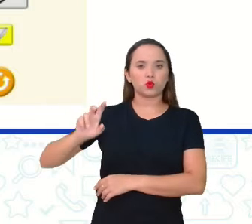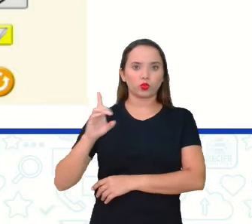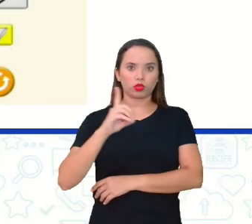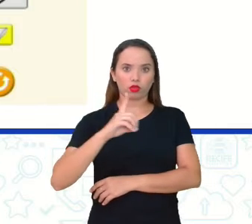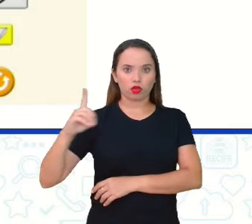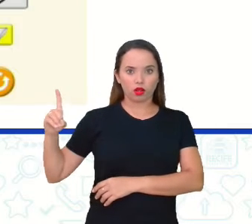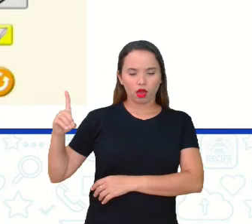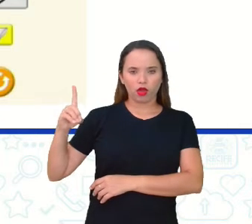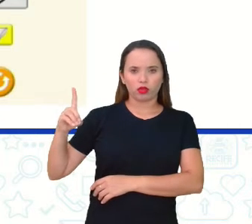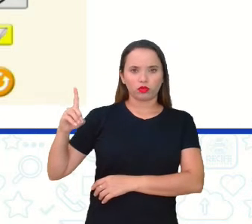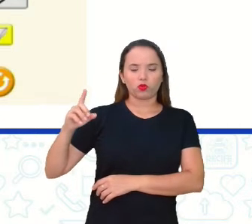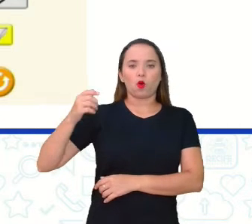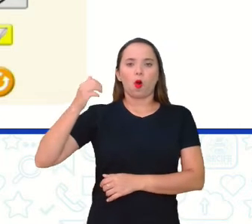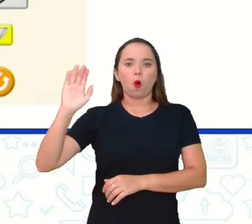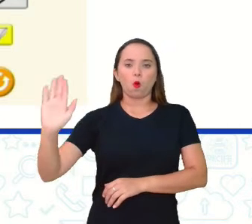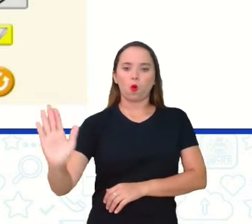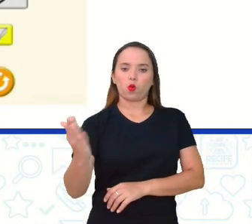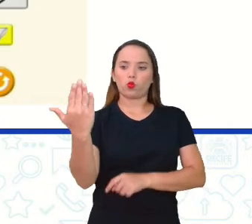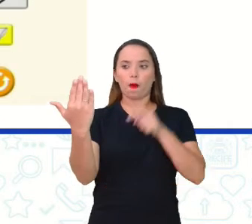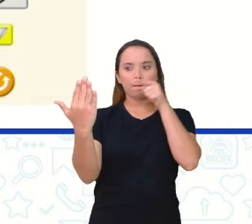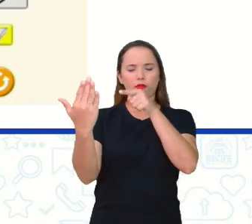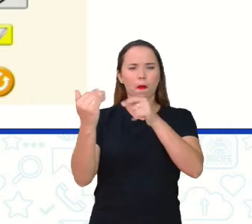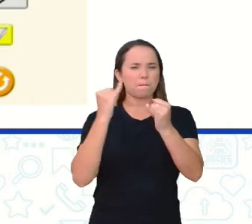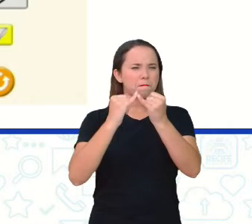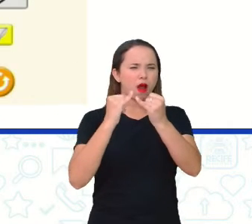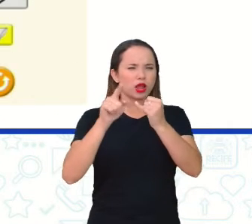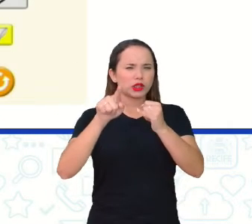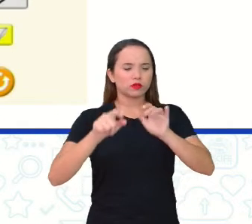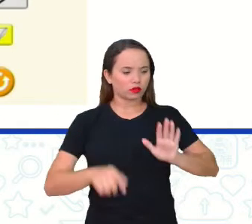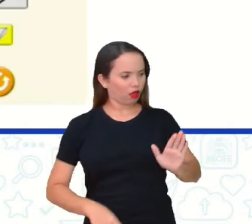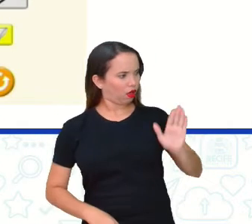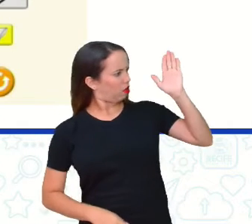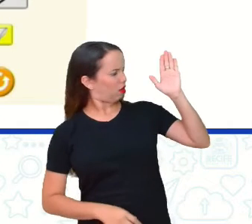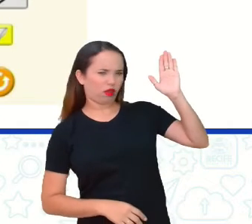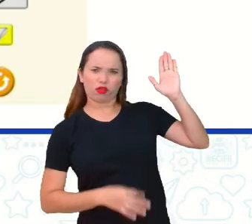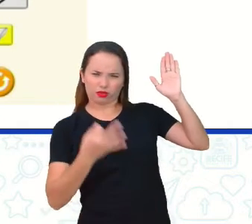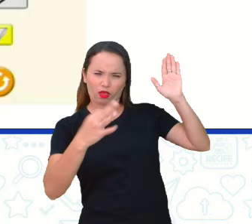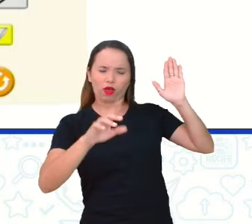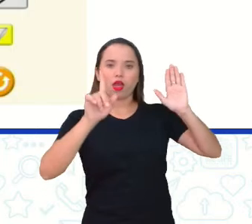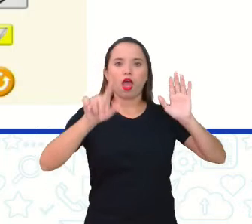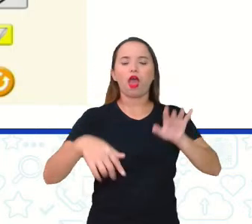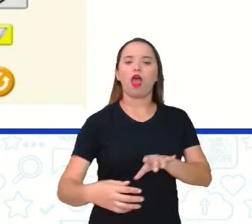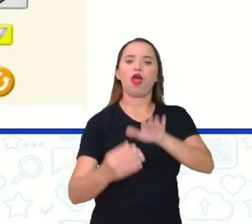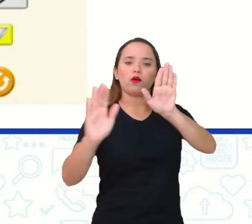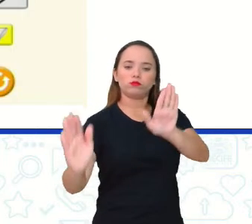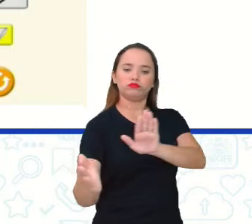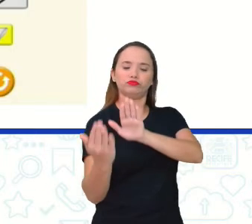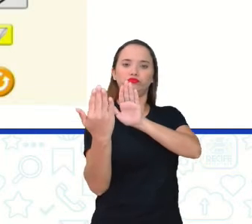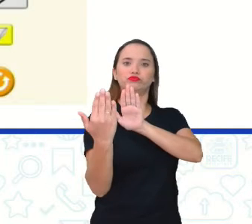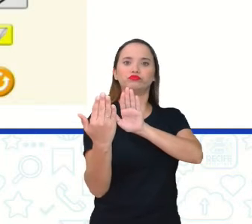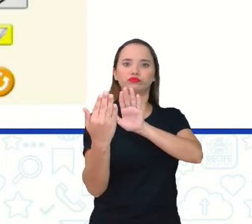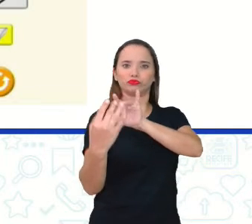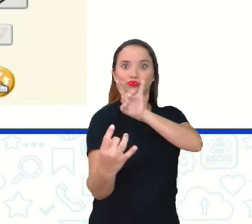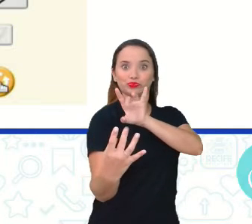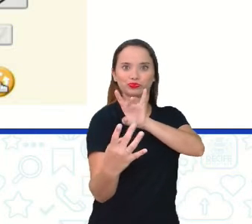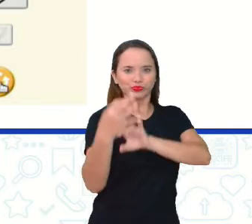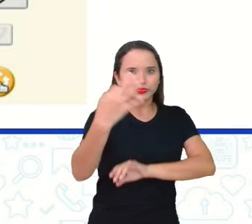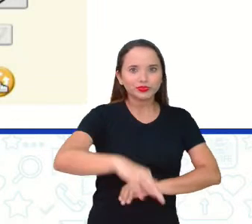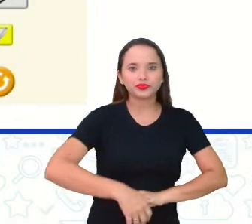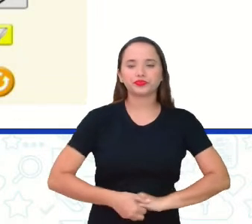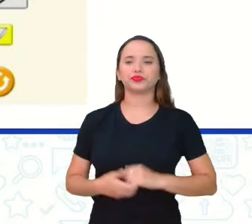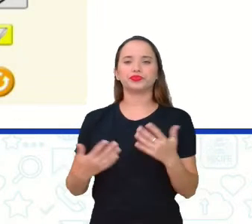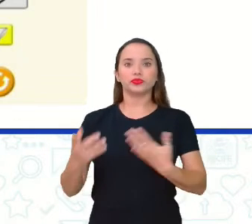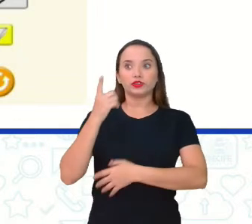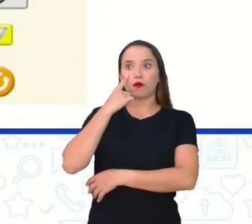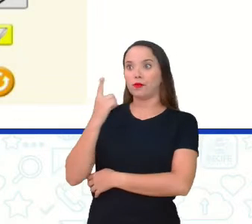seja, você está vendo ali o reflexo da sua imagem. E é o que essa transformação aqui está fazendo, né? Então observa que o que foi que